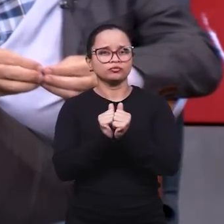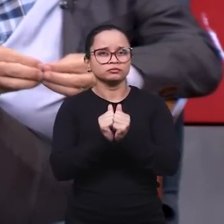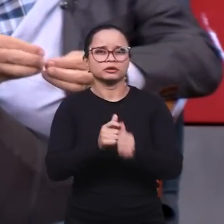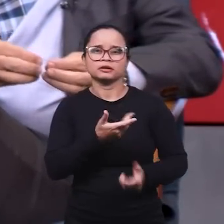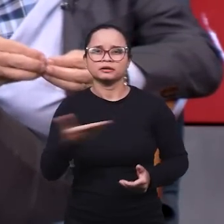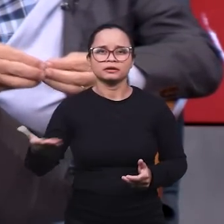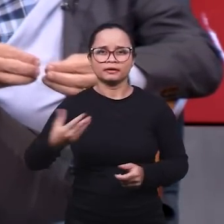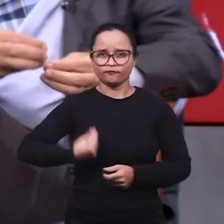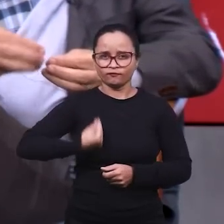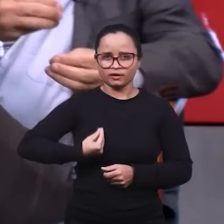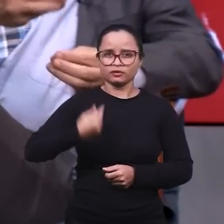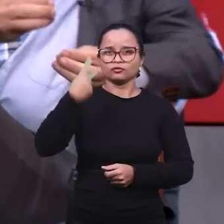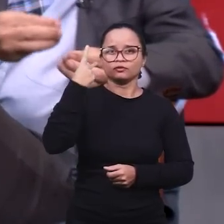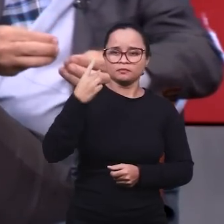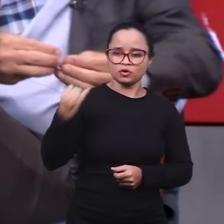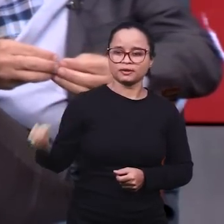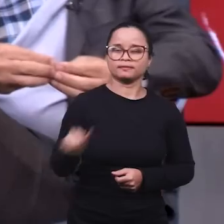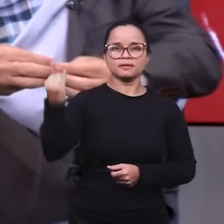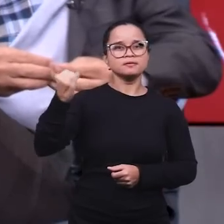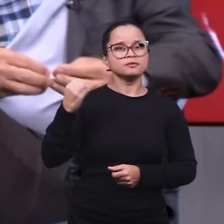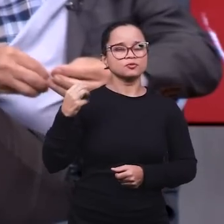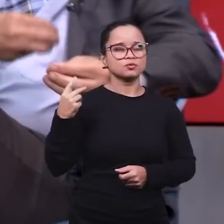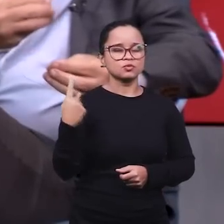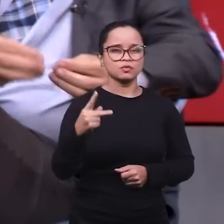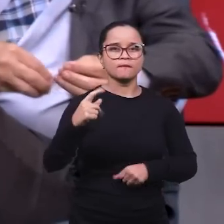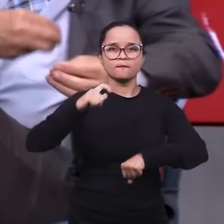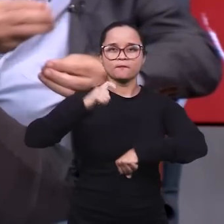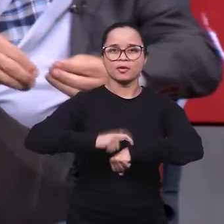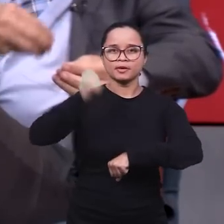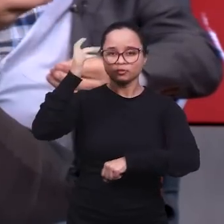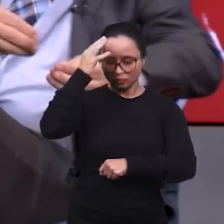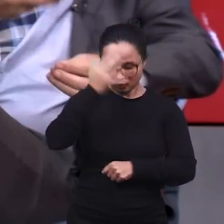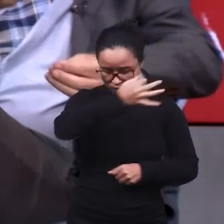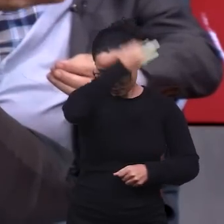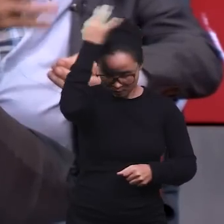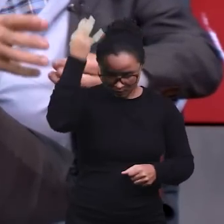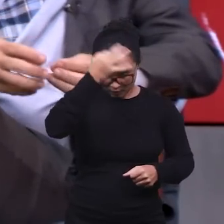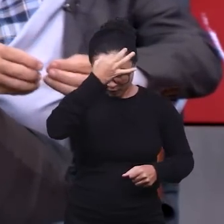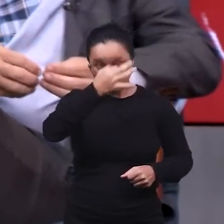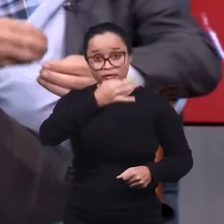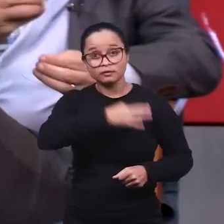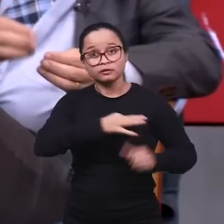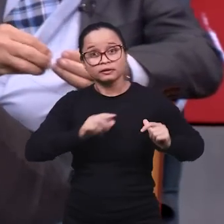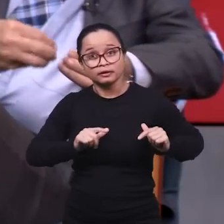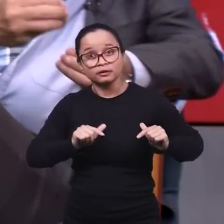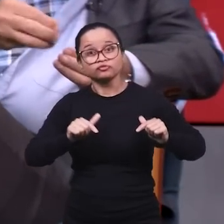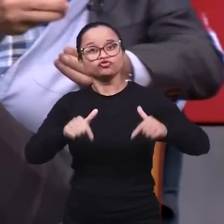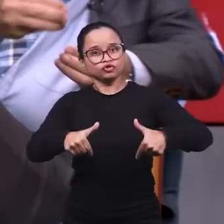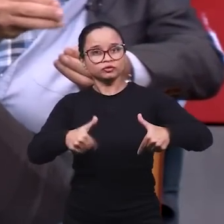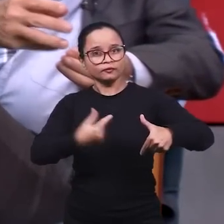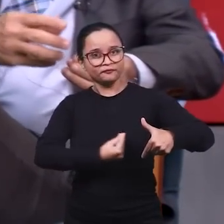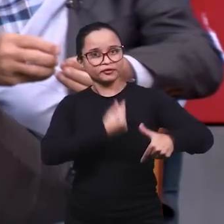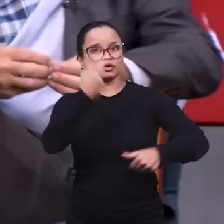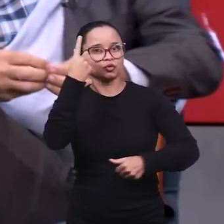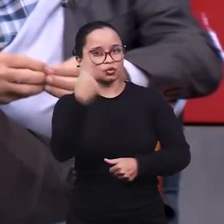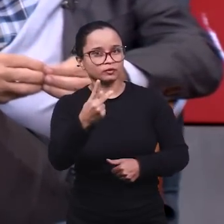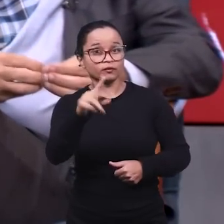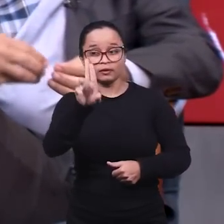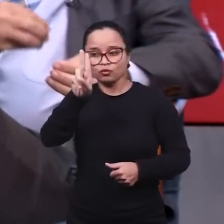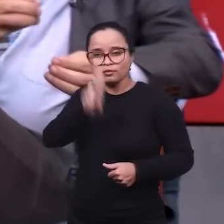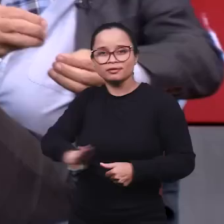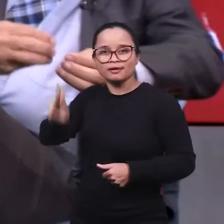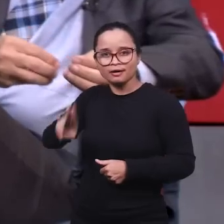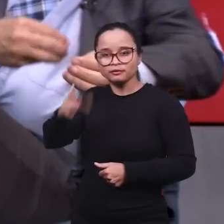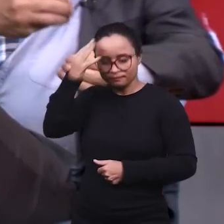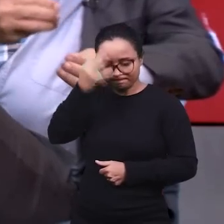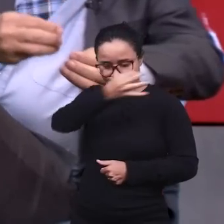a vida sua, a sua importância é quando o Espírito Santo está passando através de você. Quando você é um instrumento do Espírito Santo.